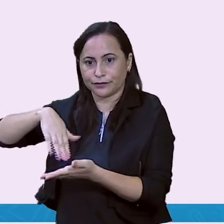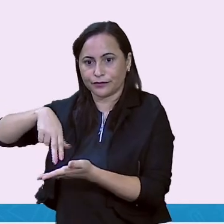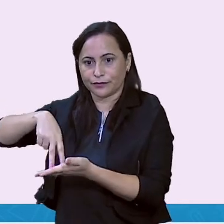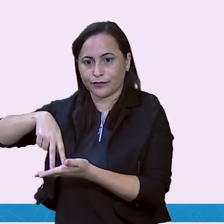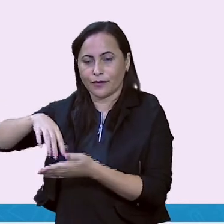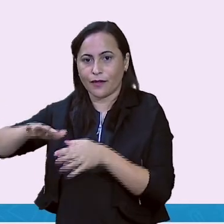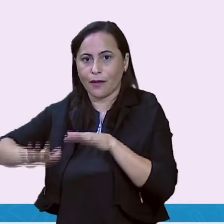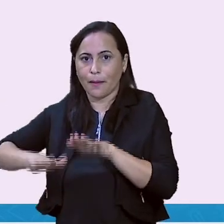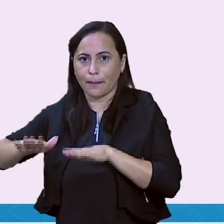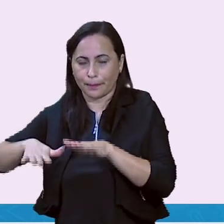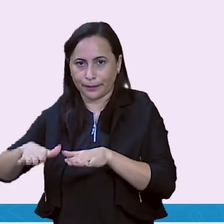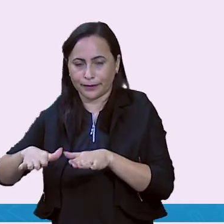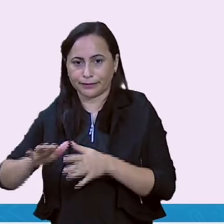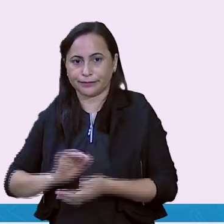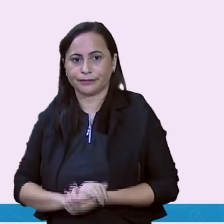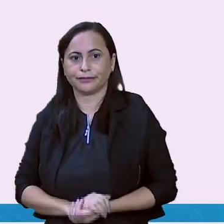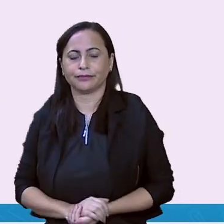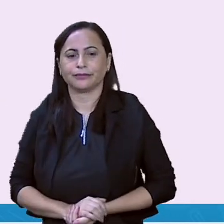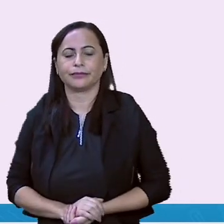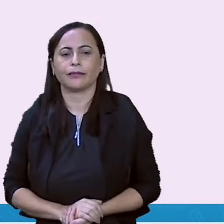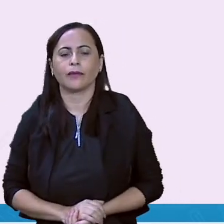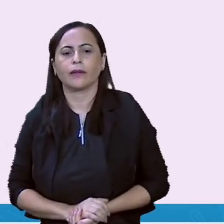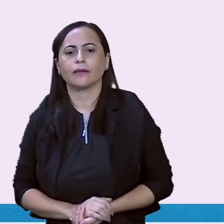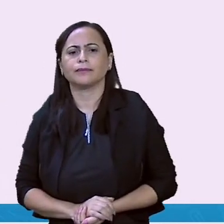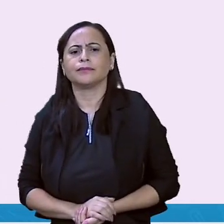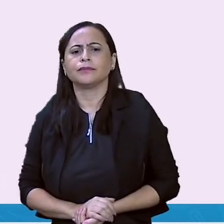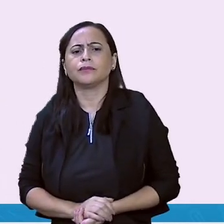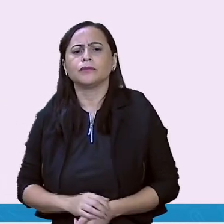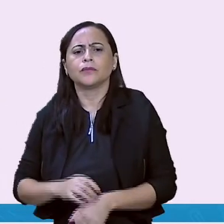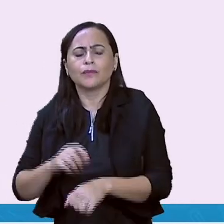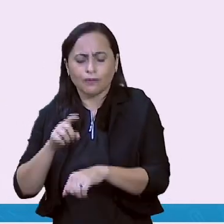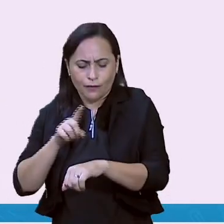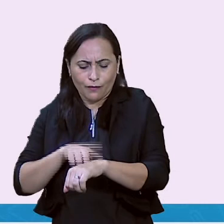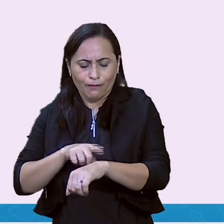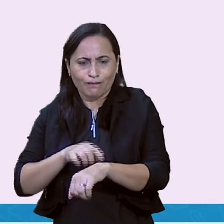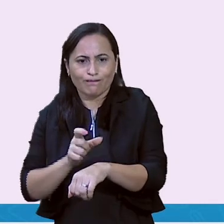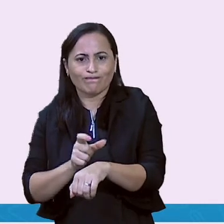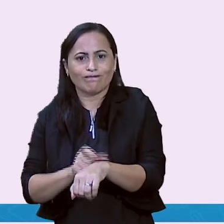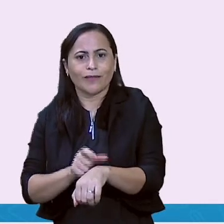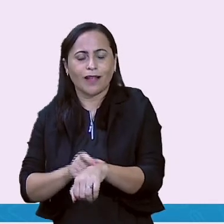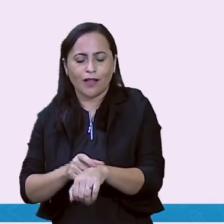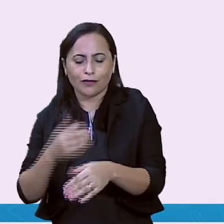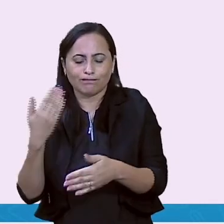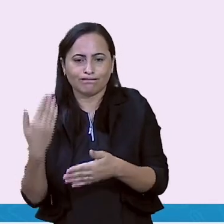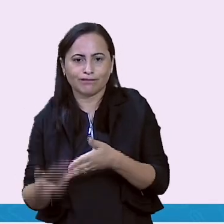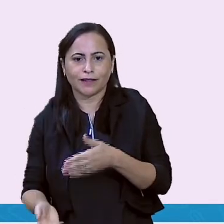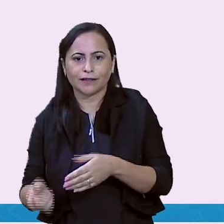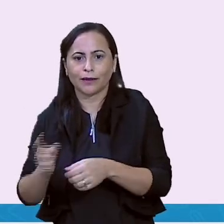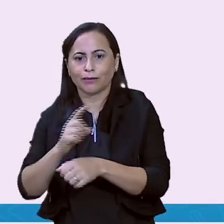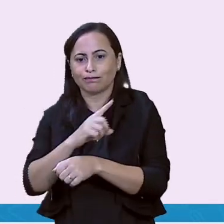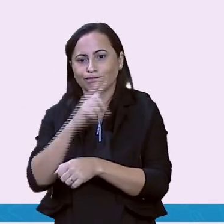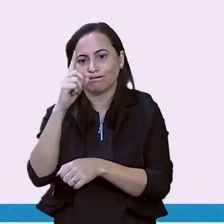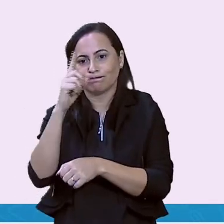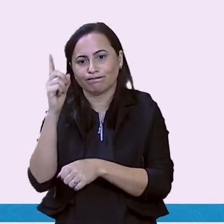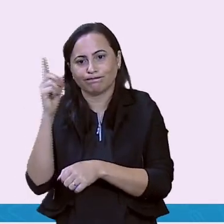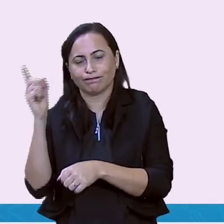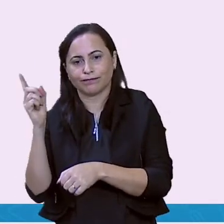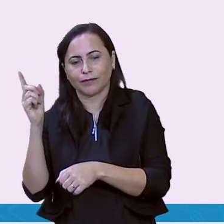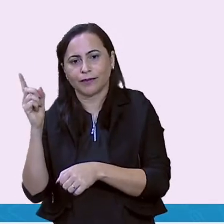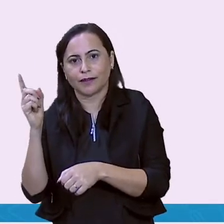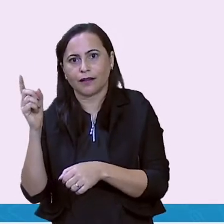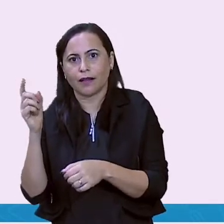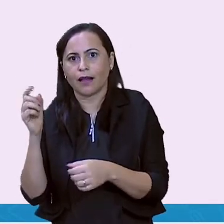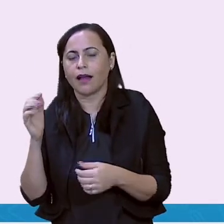façam a medição de vocês. Agora o relógio perdeu seu ponteiro. Mesmo assim, é possível saber